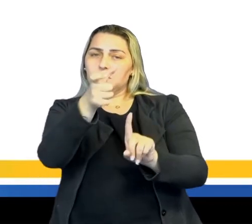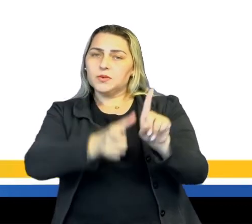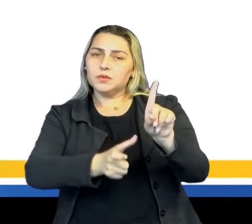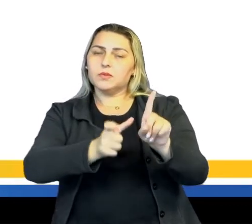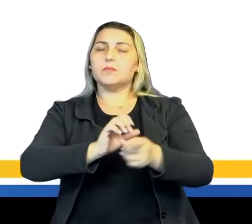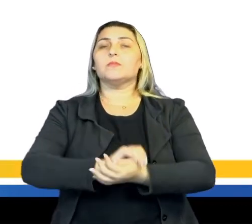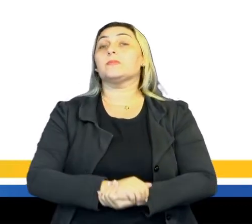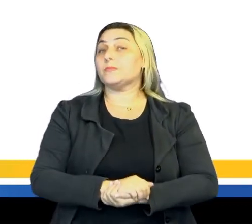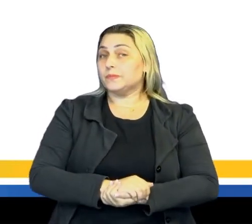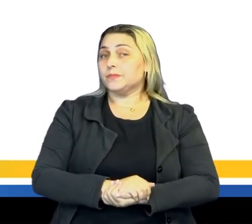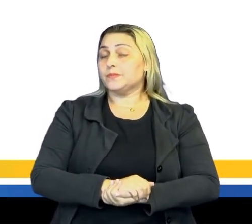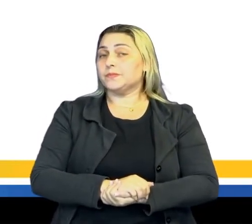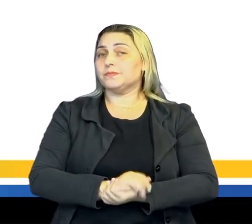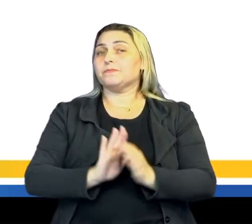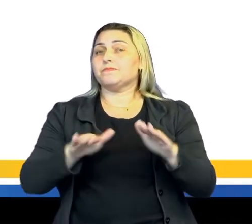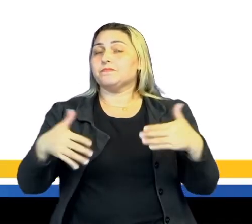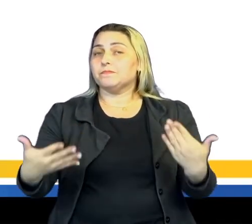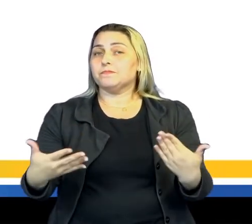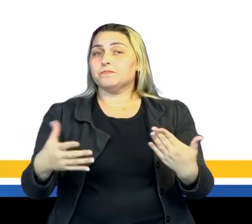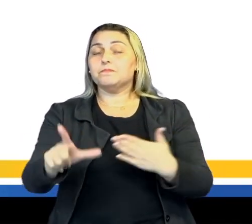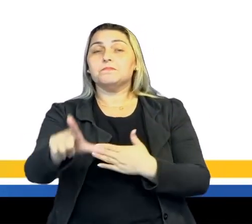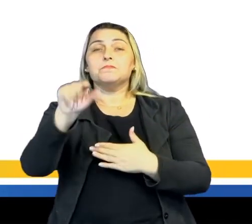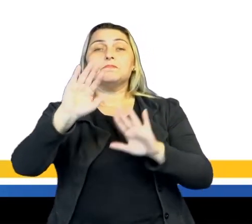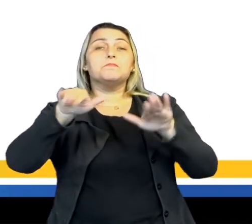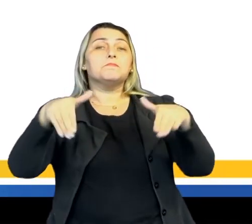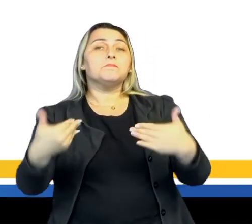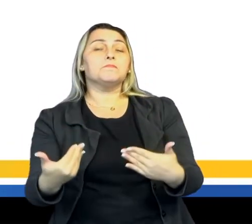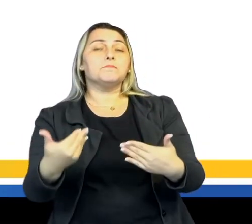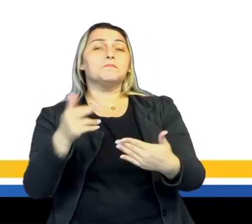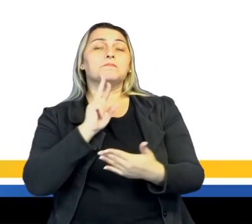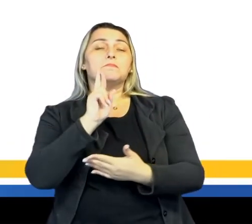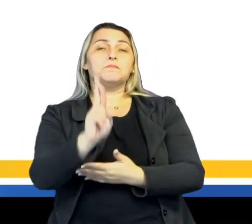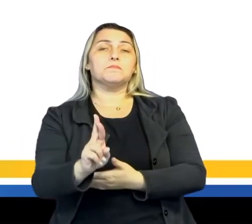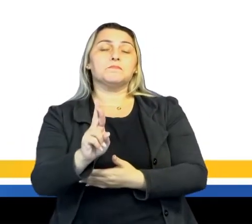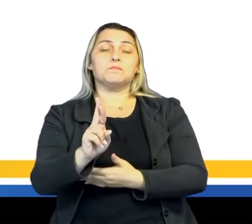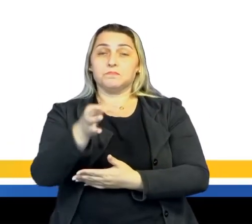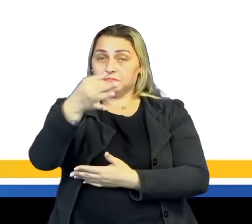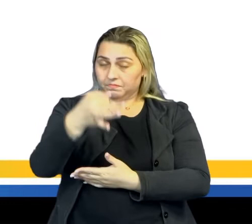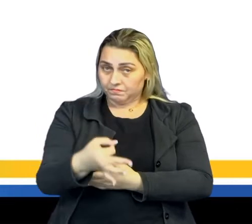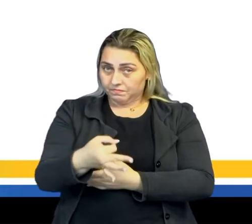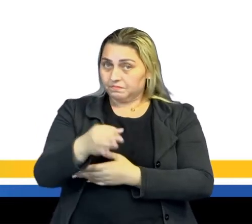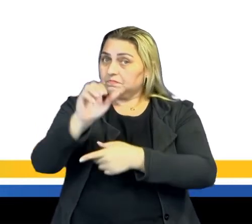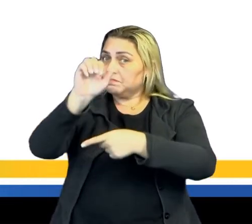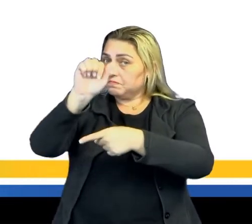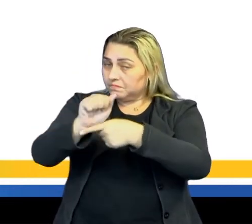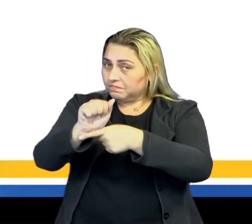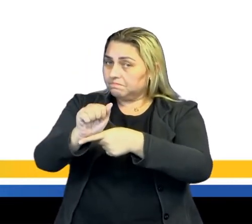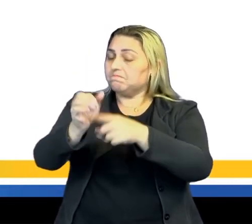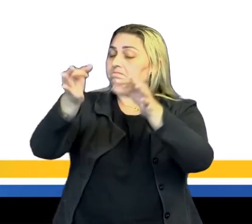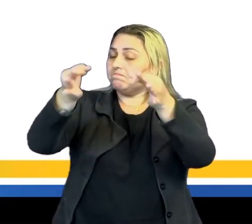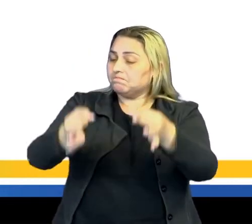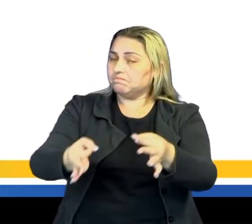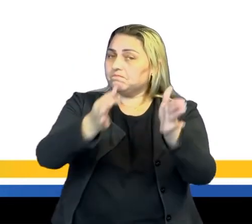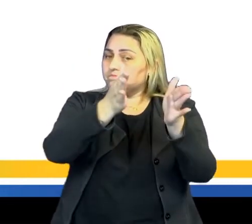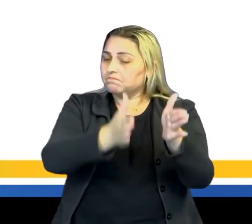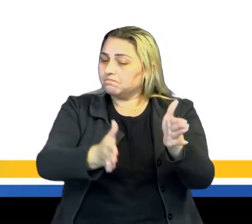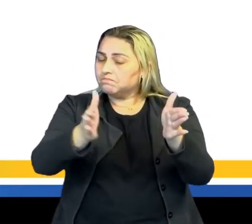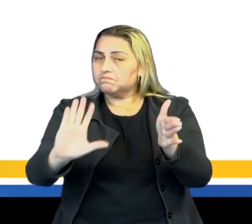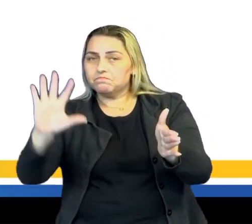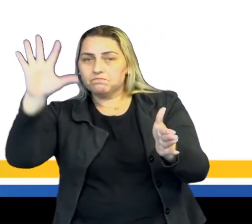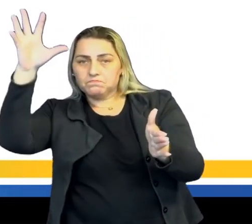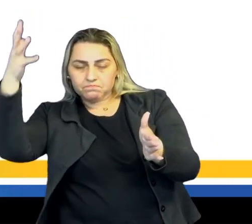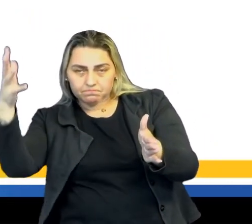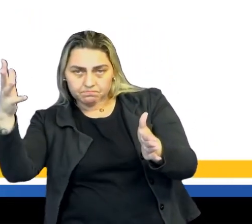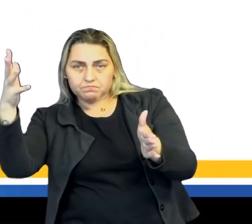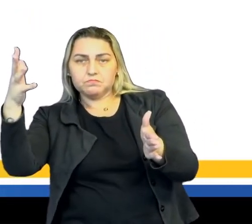personagem? E aí, você marcou qual questão? A correta, letra A sequência de fatos